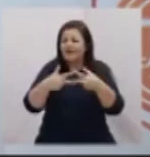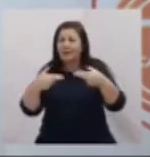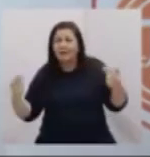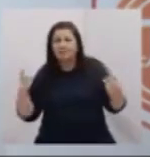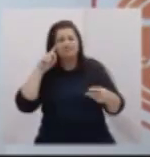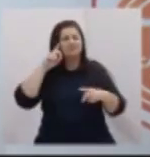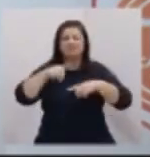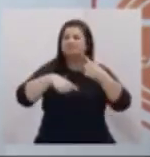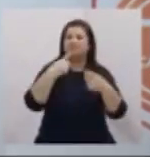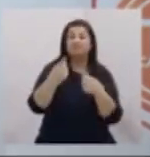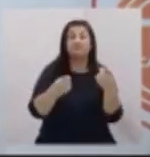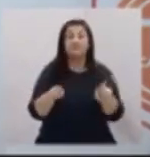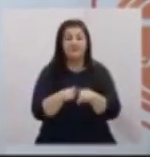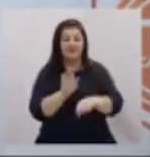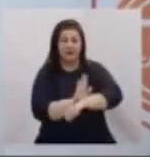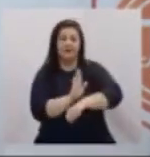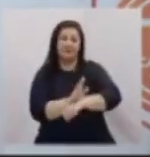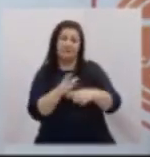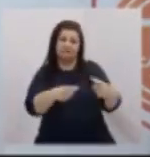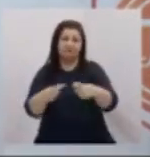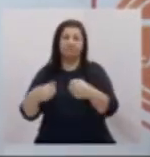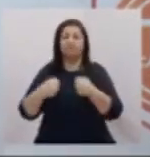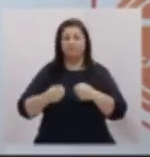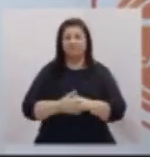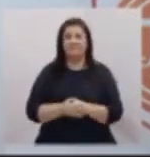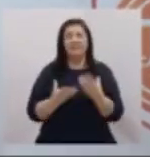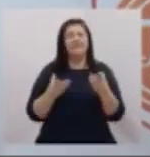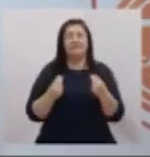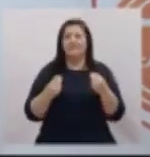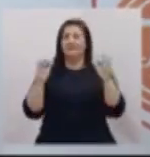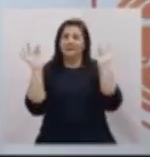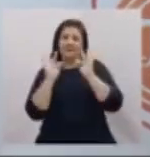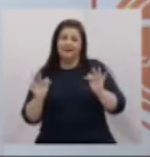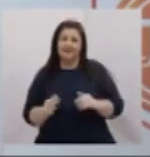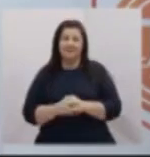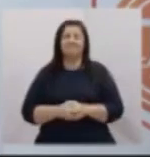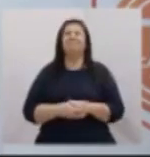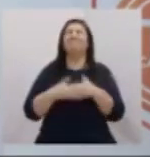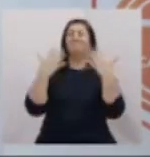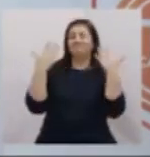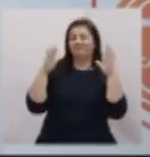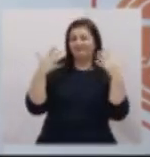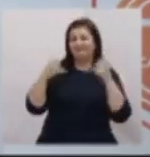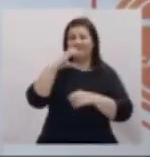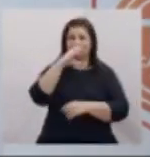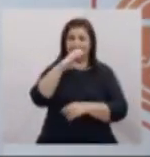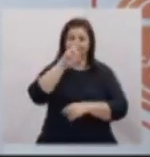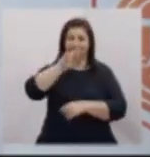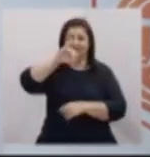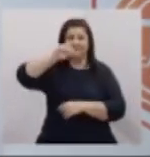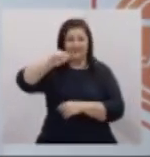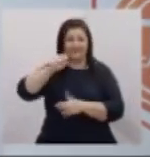além de ajudar as comunidades que mais necessitam. Então eu fico muito feliz, quero dar os parabéns para a Cris, para que